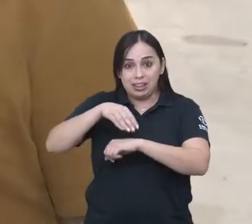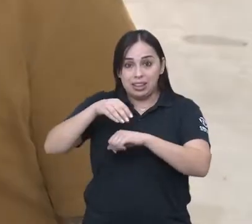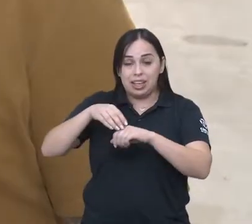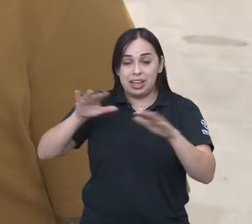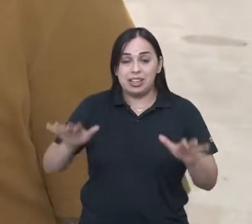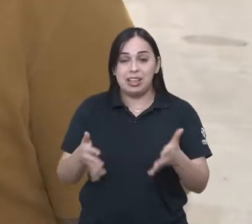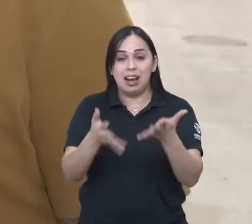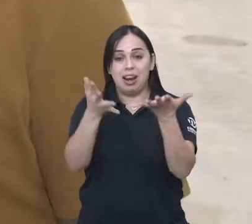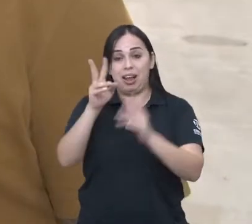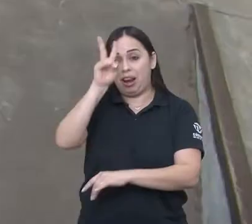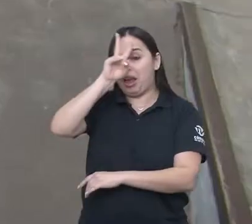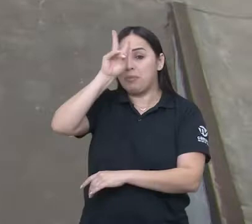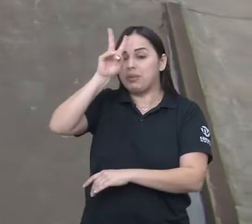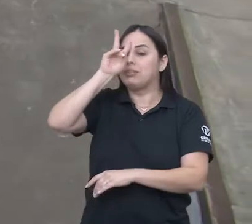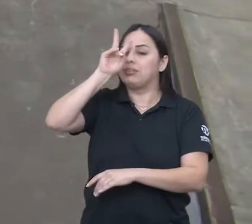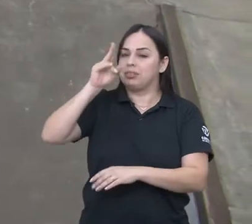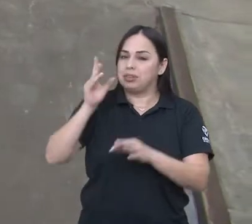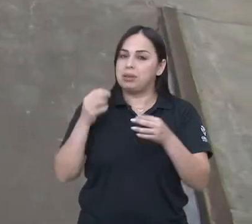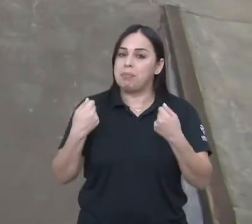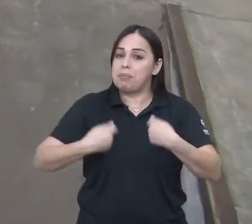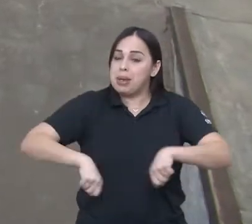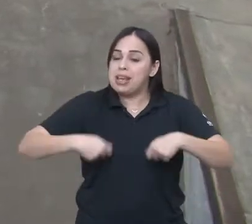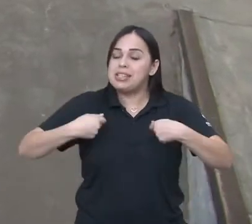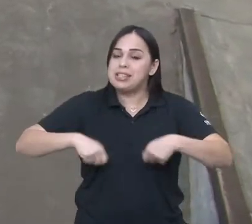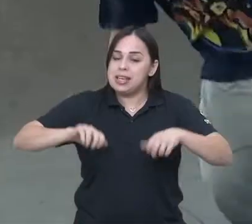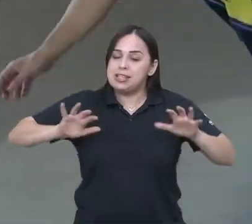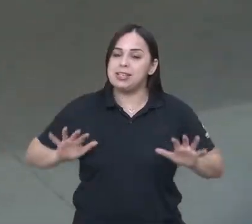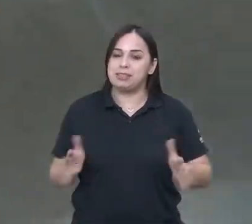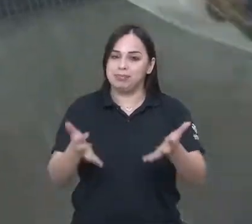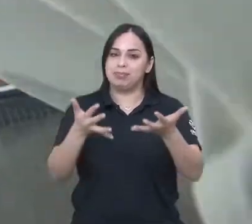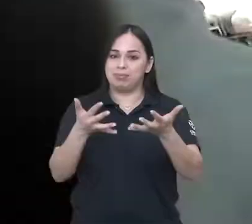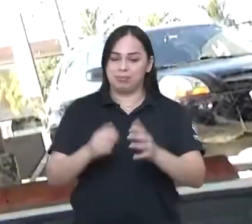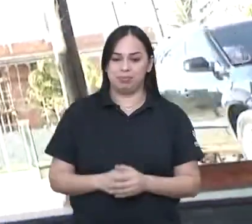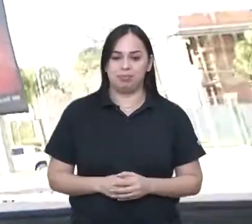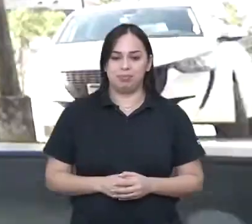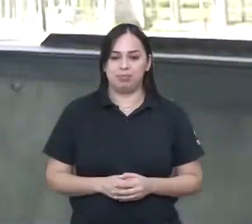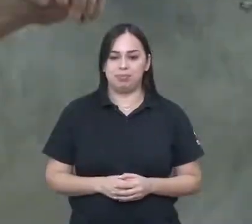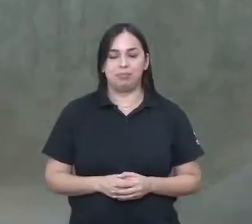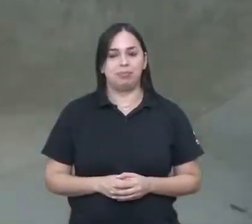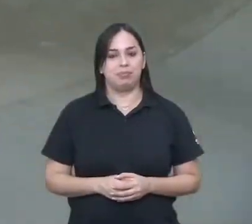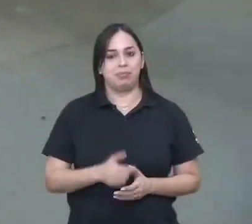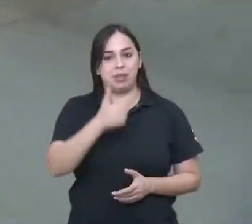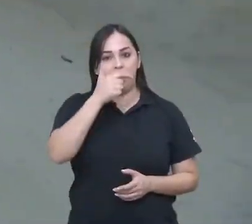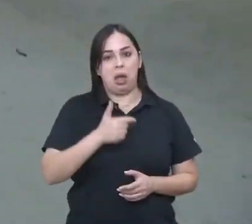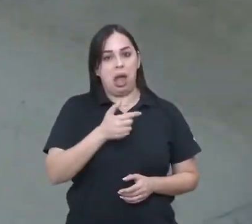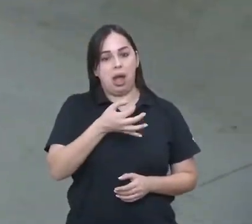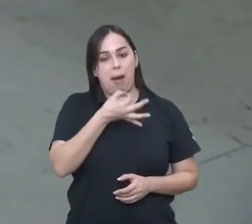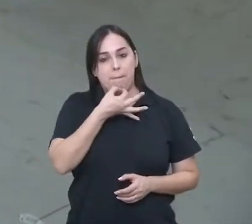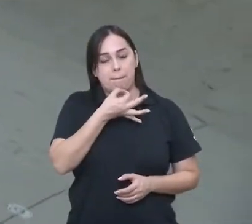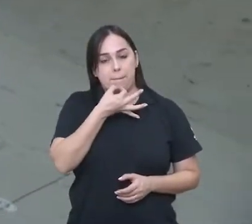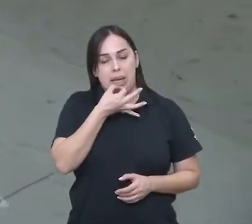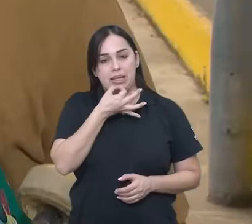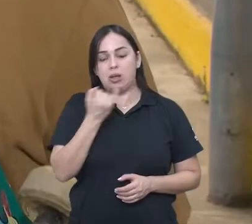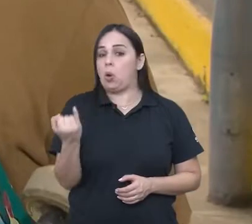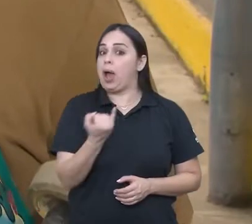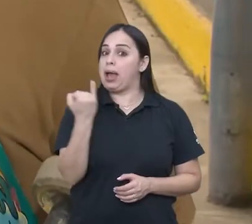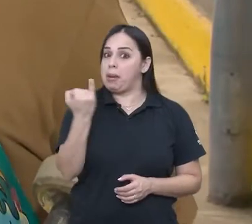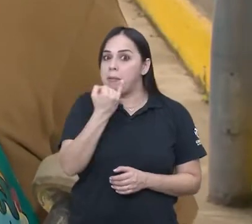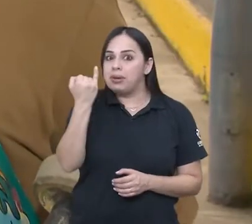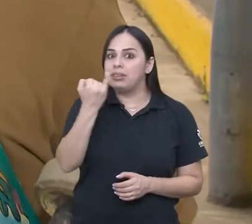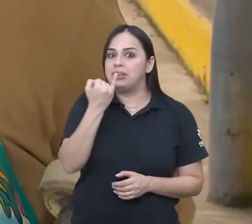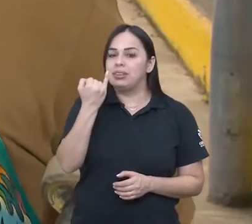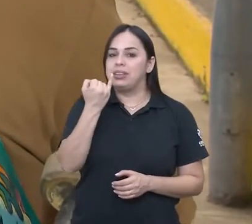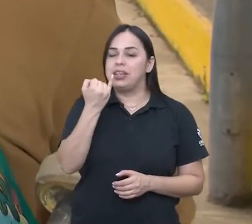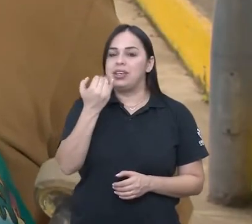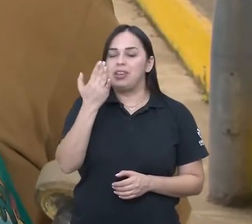O Eduardo reforça que a iniciativa é necessária e que o esporte precisa de incentivos como esse. Eu